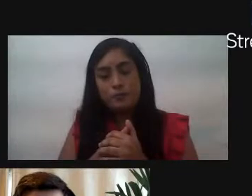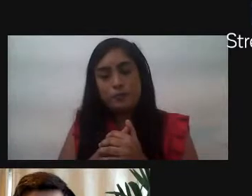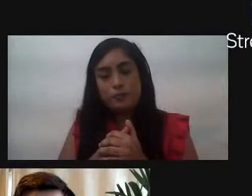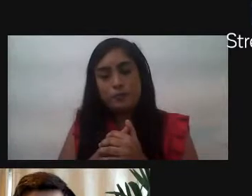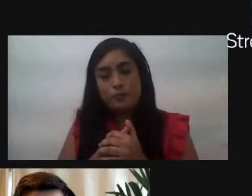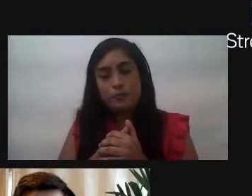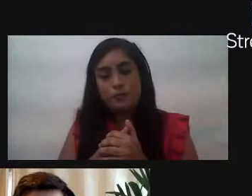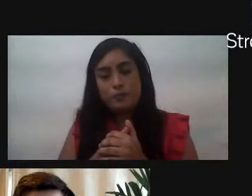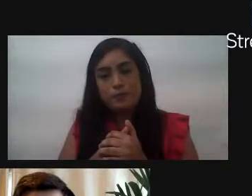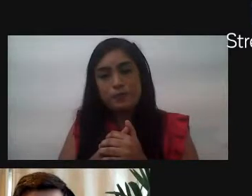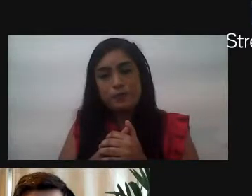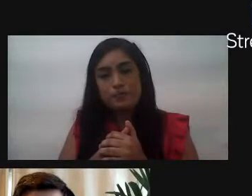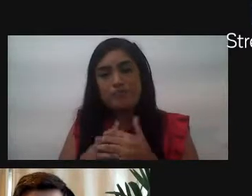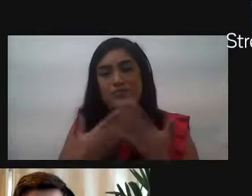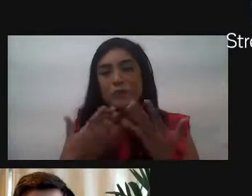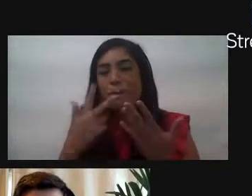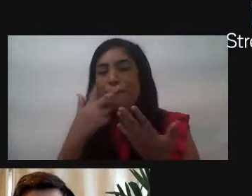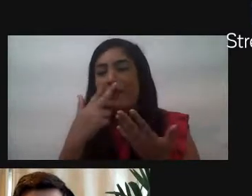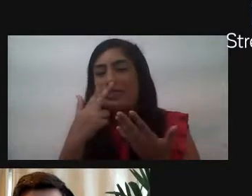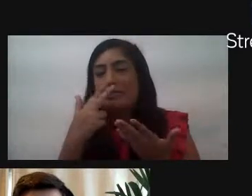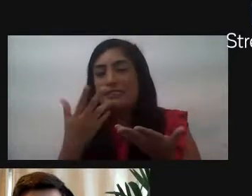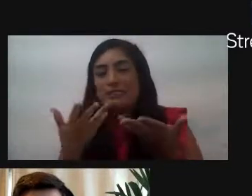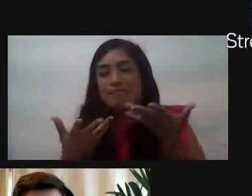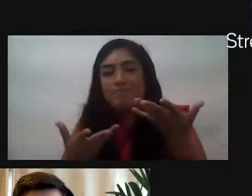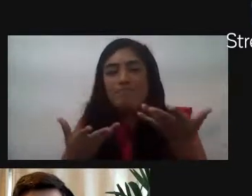este balanço,